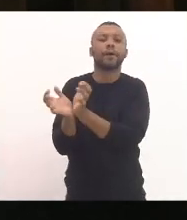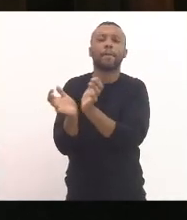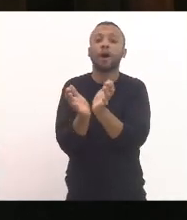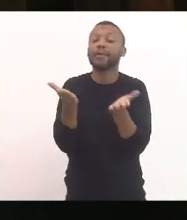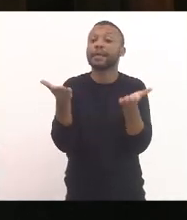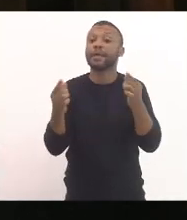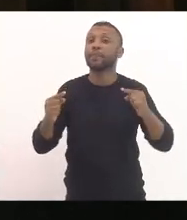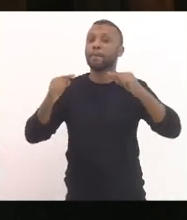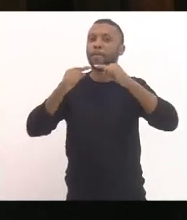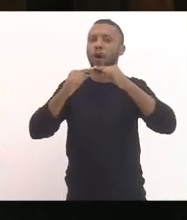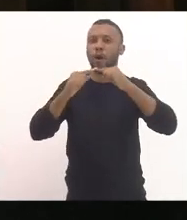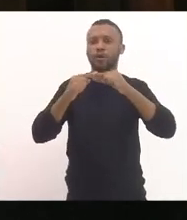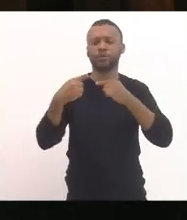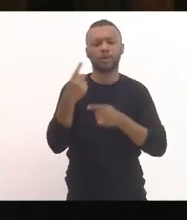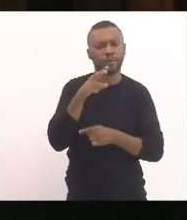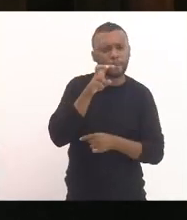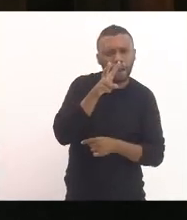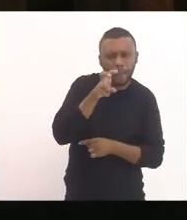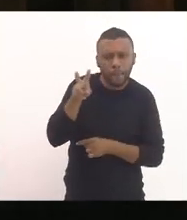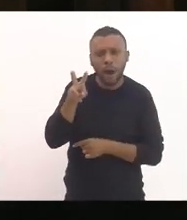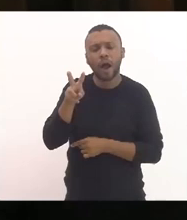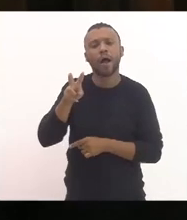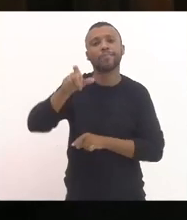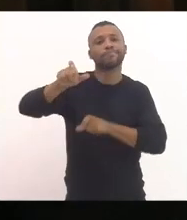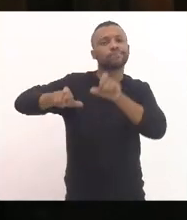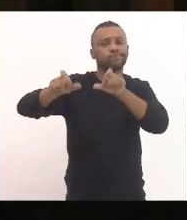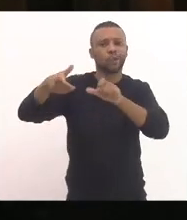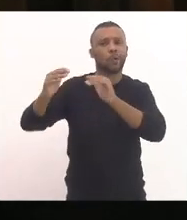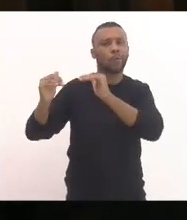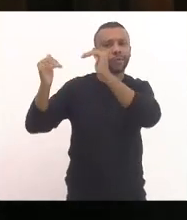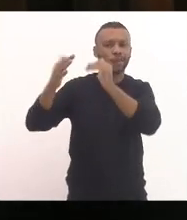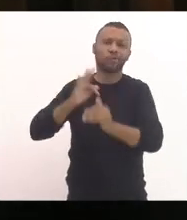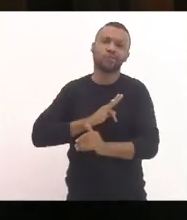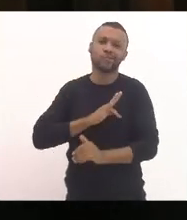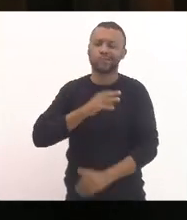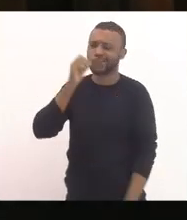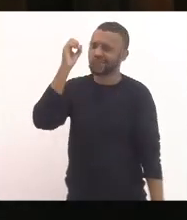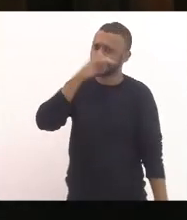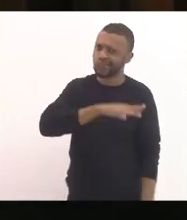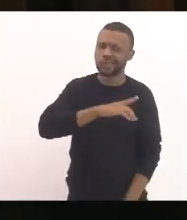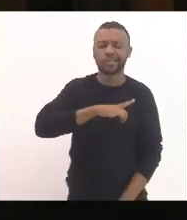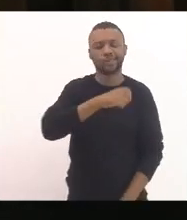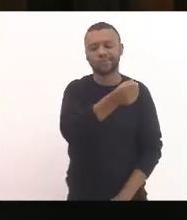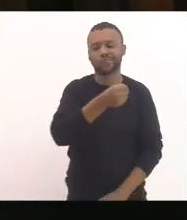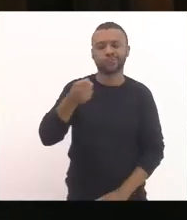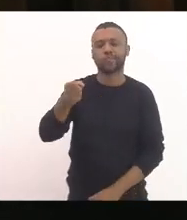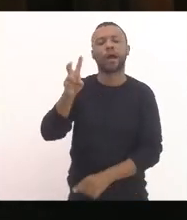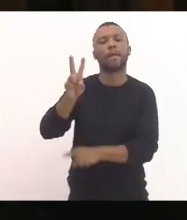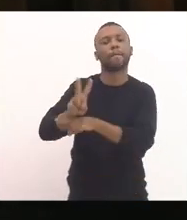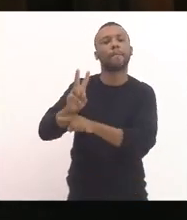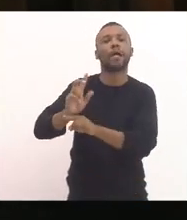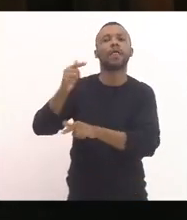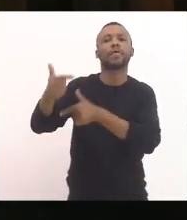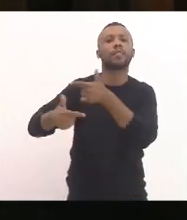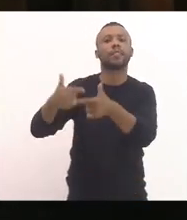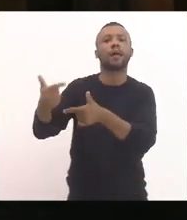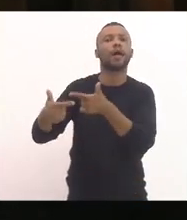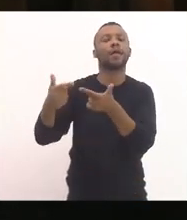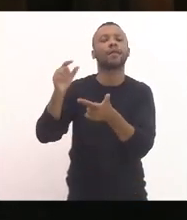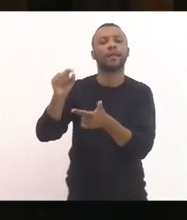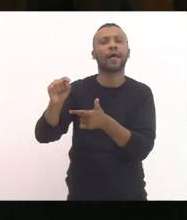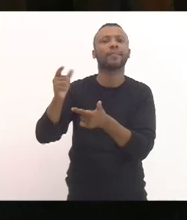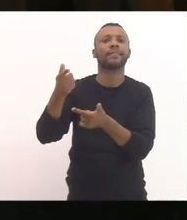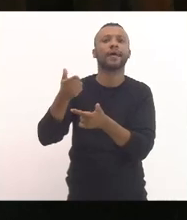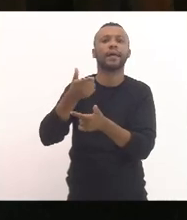visto também que muitos Comissários de polícia tem sido de respeitados sendo colocado para tirar plantão lá no portão da cidade